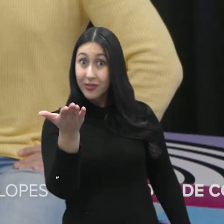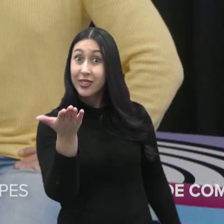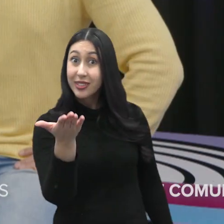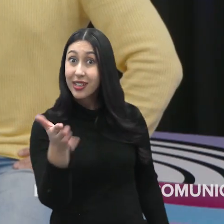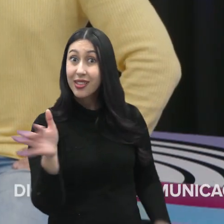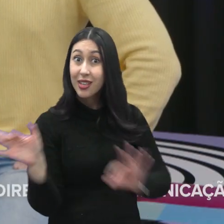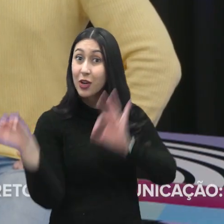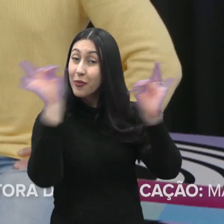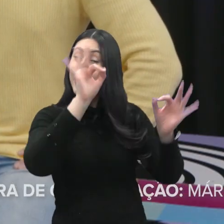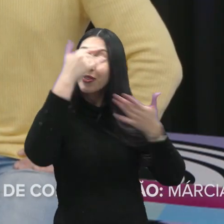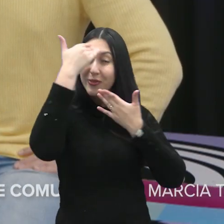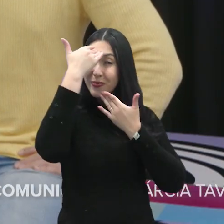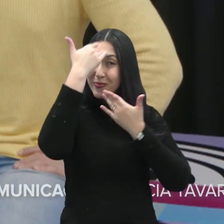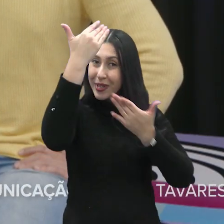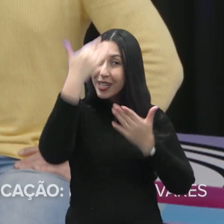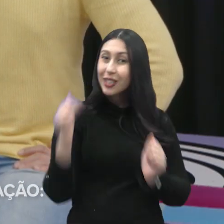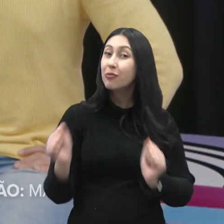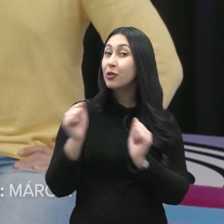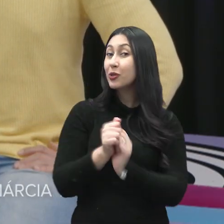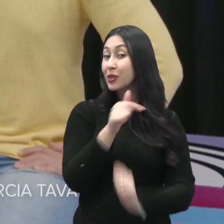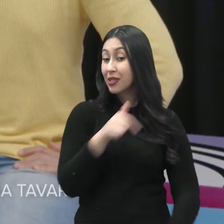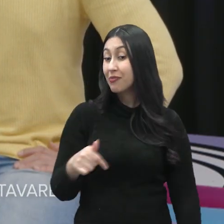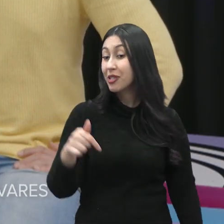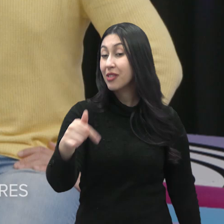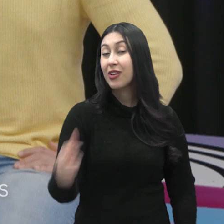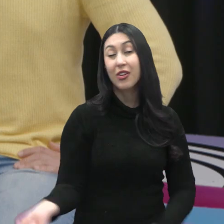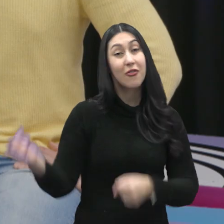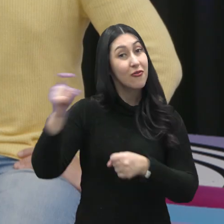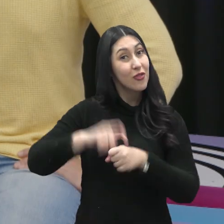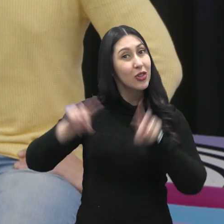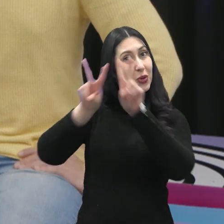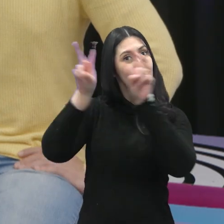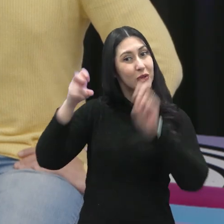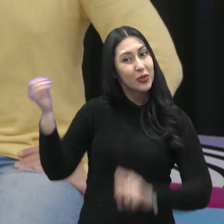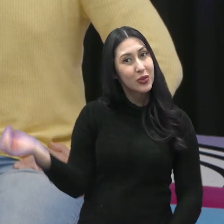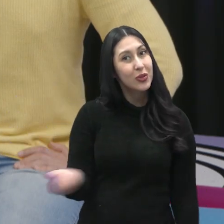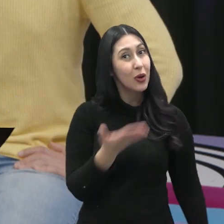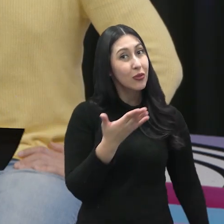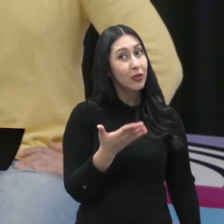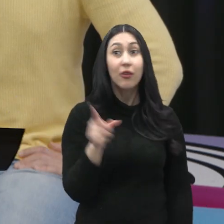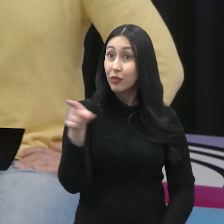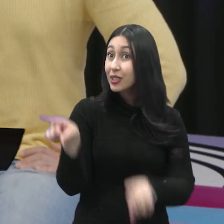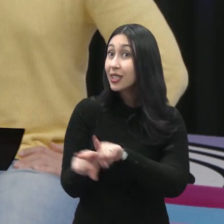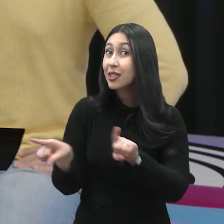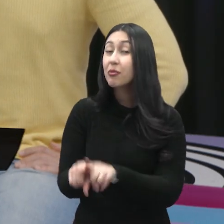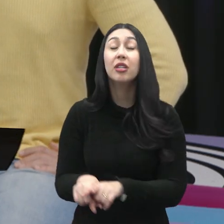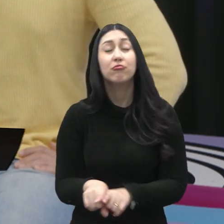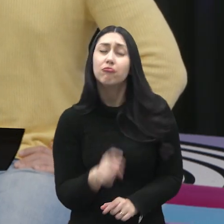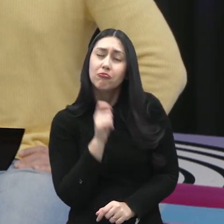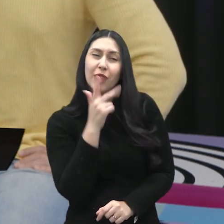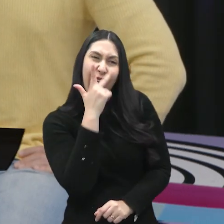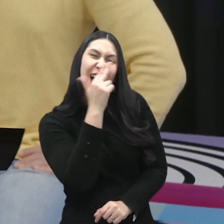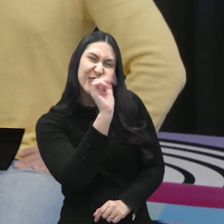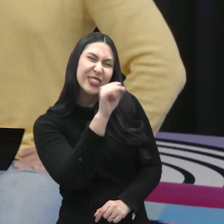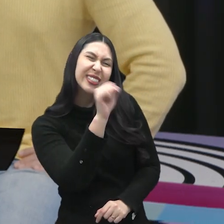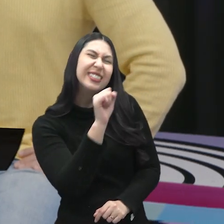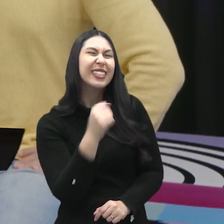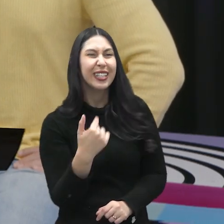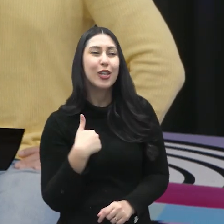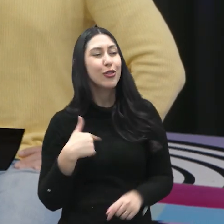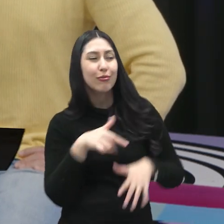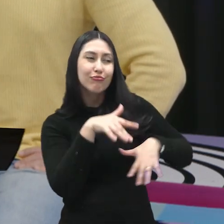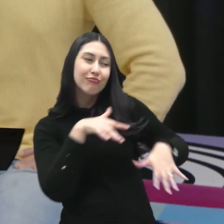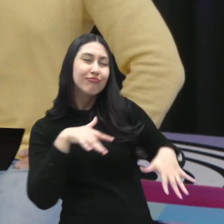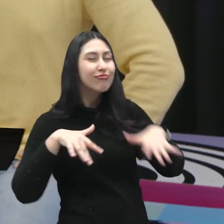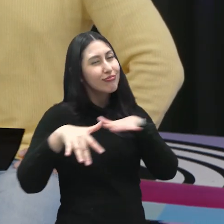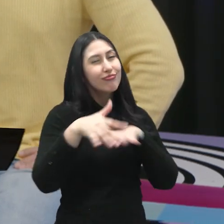E você que está acompanhando o programa também, obrigado pela companhia. Semana que vem a gente volta com mais um assunto aqui no Tá Ligado na Cidade. Você volta comigo, né? Olha, acho que sim. Acho que